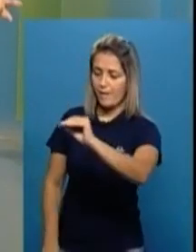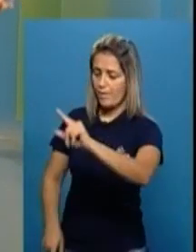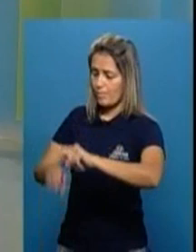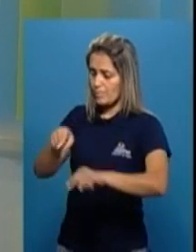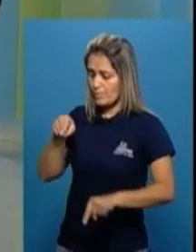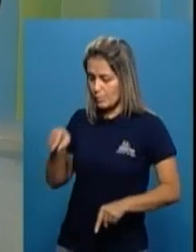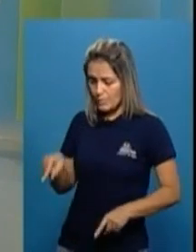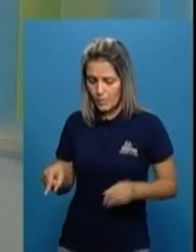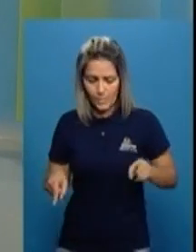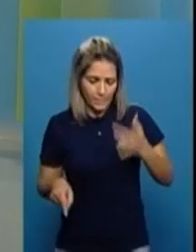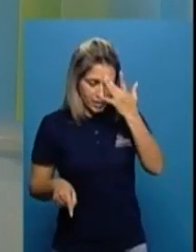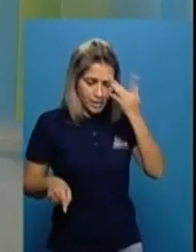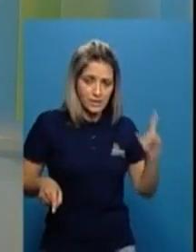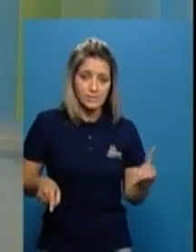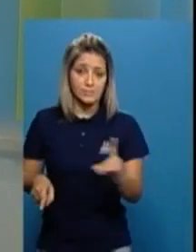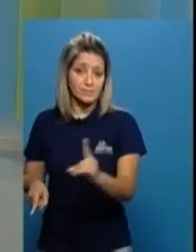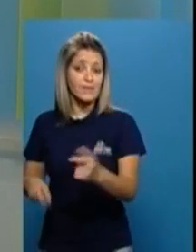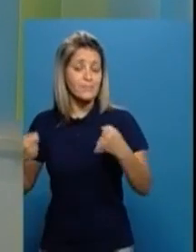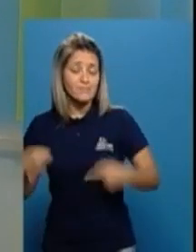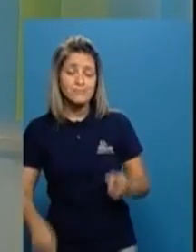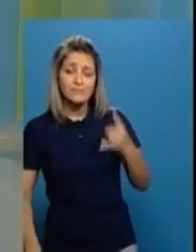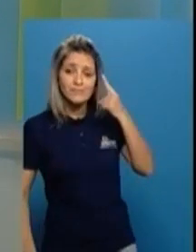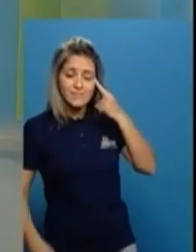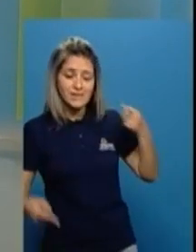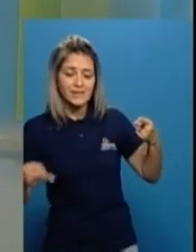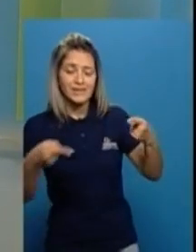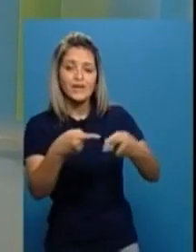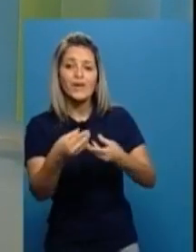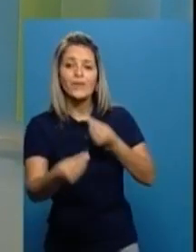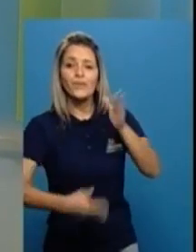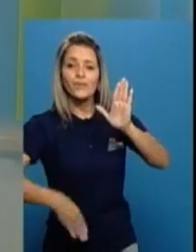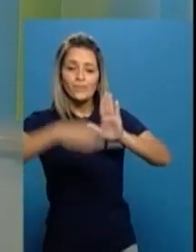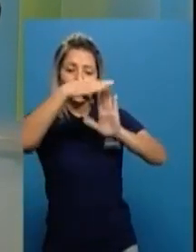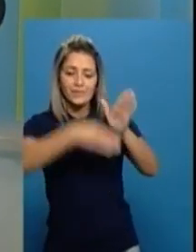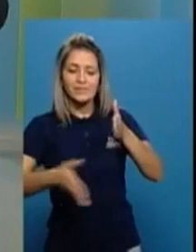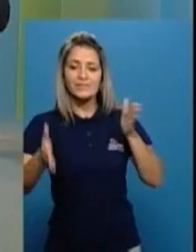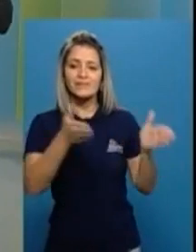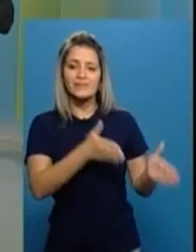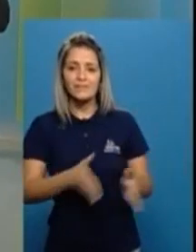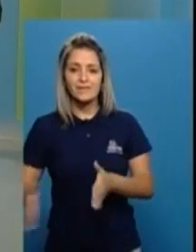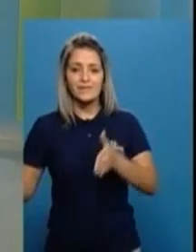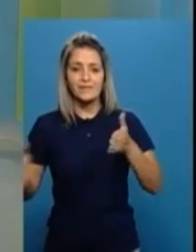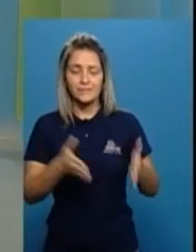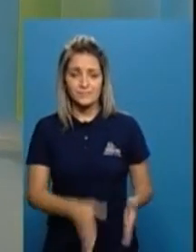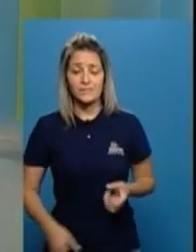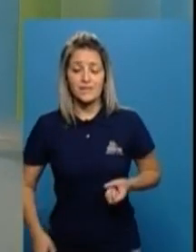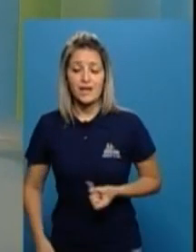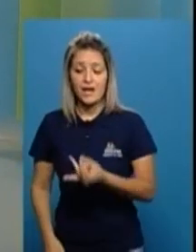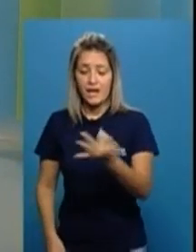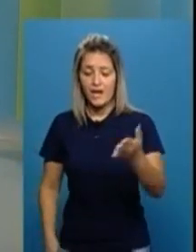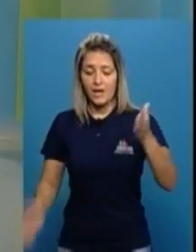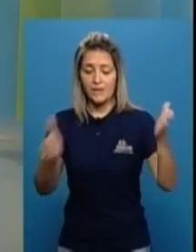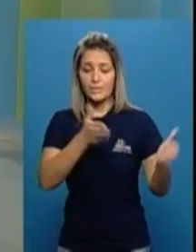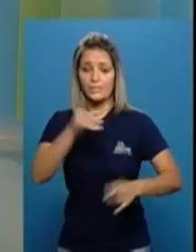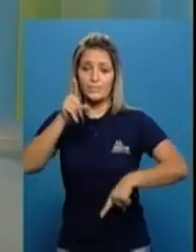sistema produtivo que será usado, isso nós falamos agora há pouco, no vídeo anterior. O fluxo de produção, e aí é